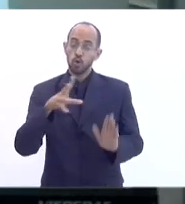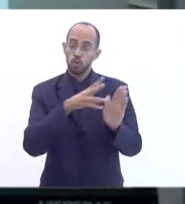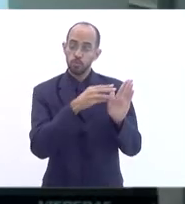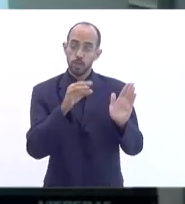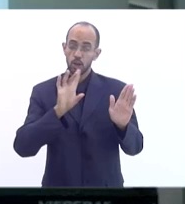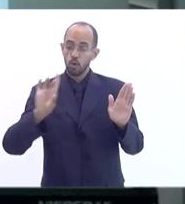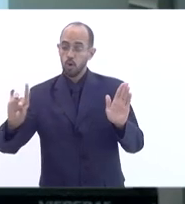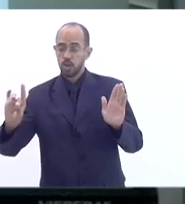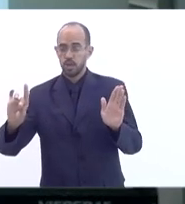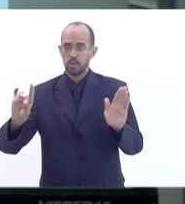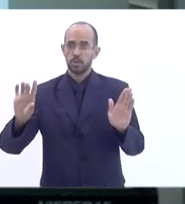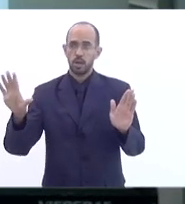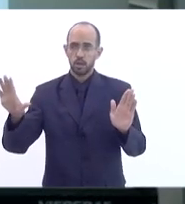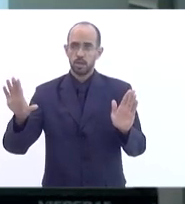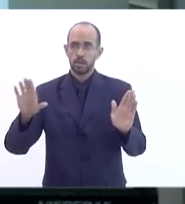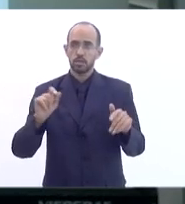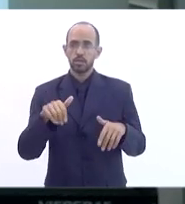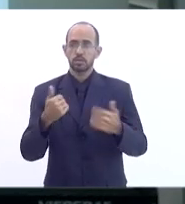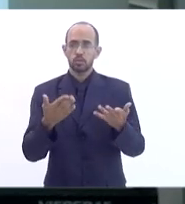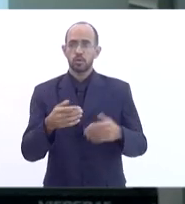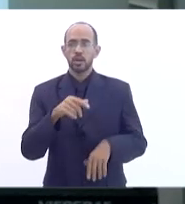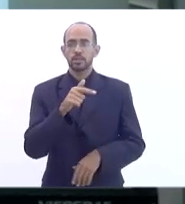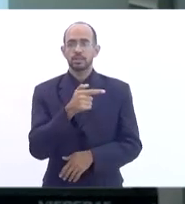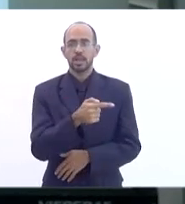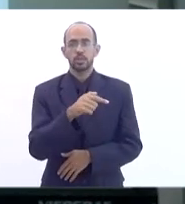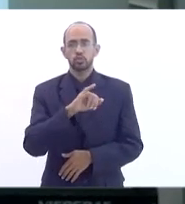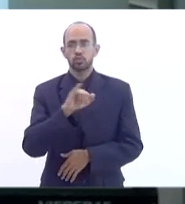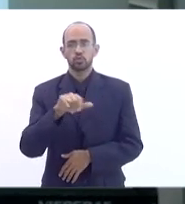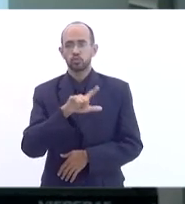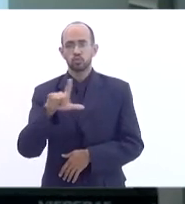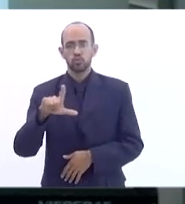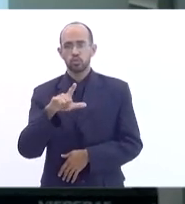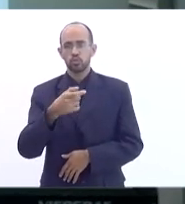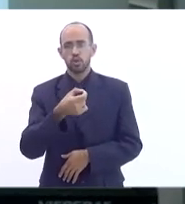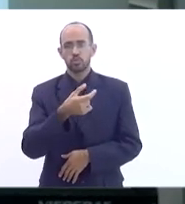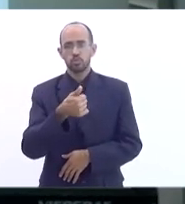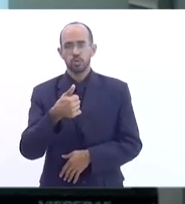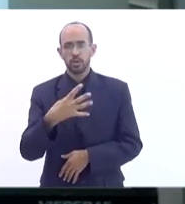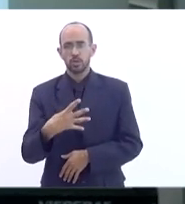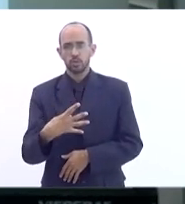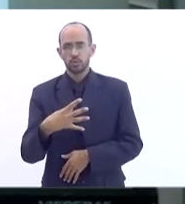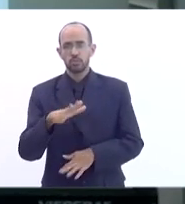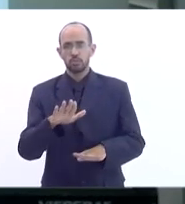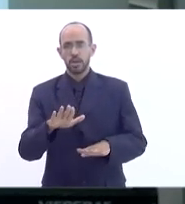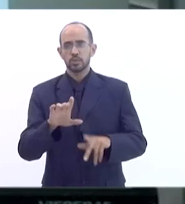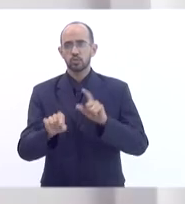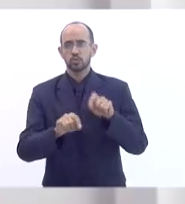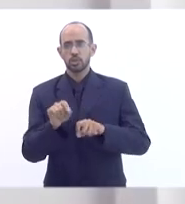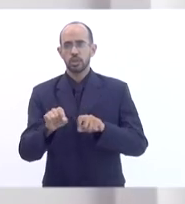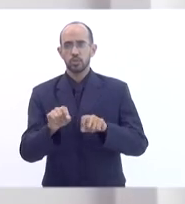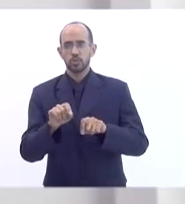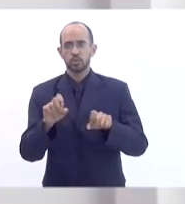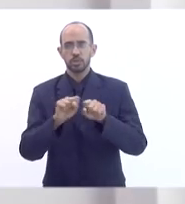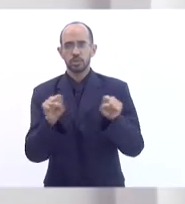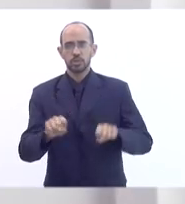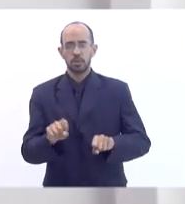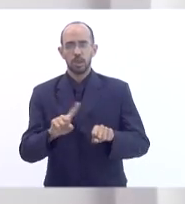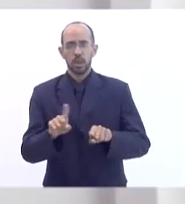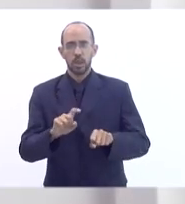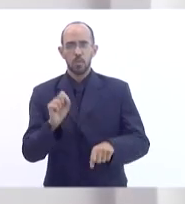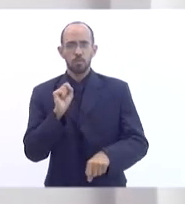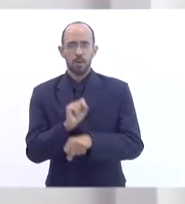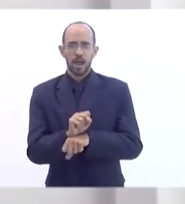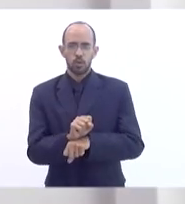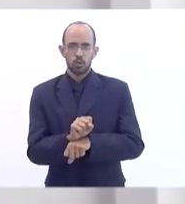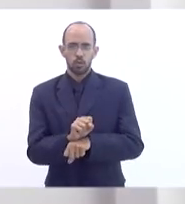e aí era sete do set de 2014 mesmo assim o sistema não brincou e o